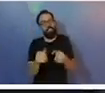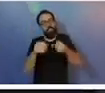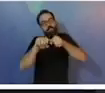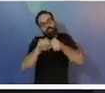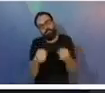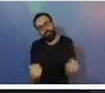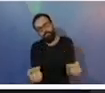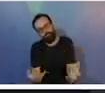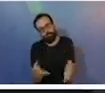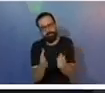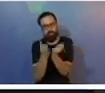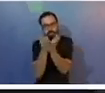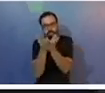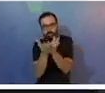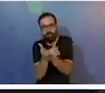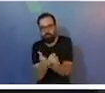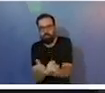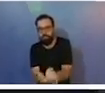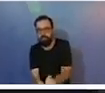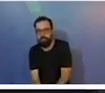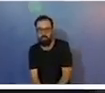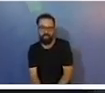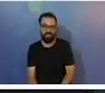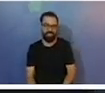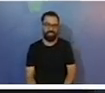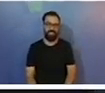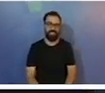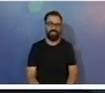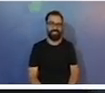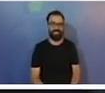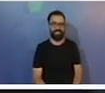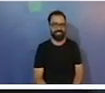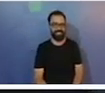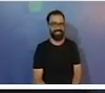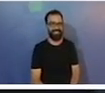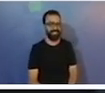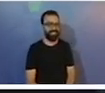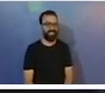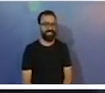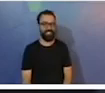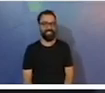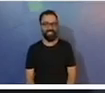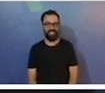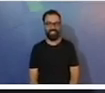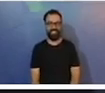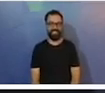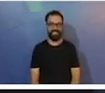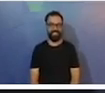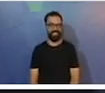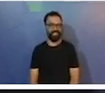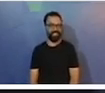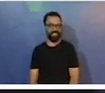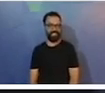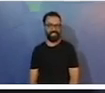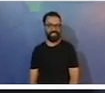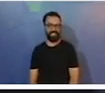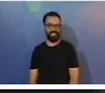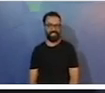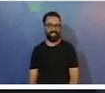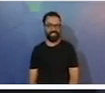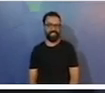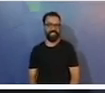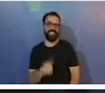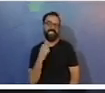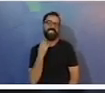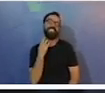Afundou porque acertou o navio inteiro. Ela já destruiu um navio meu. Continua, professor. Ai, vamos continuar então